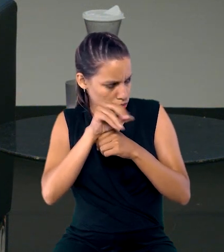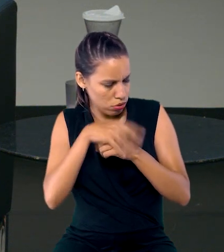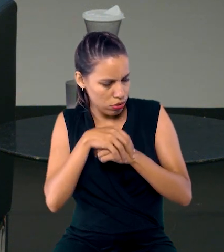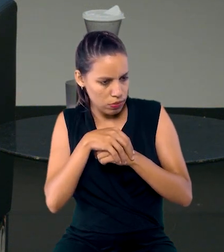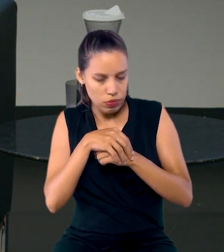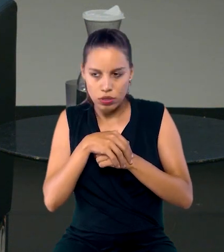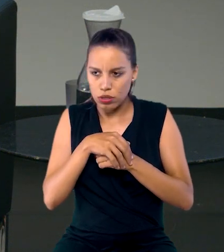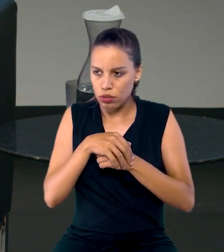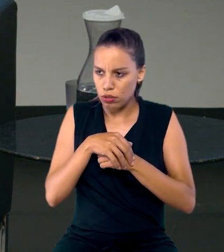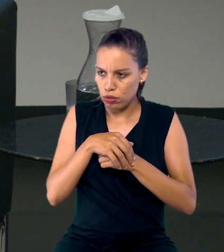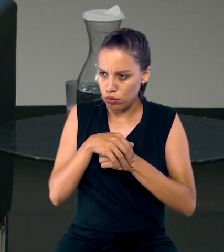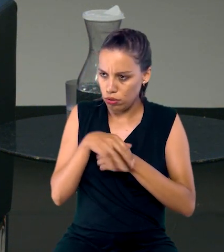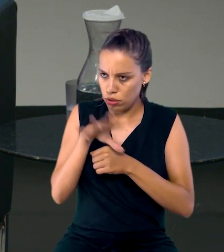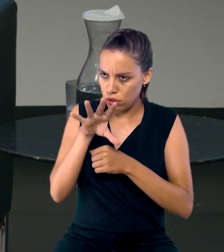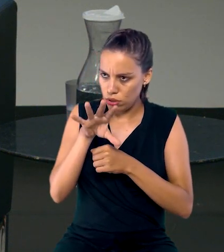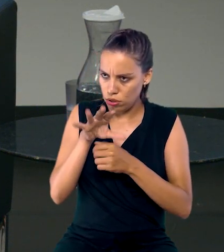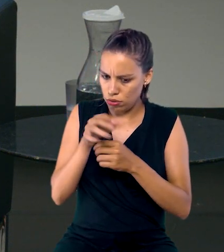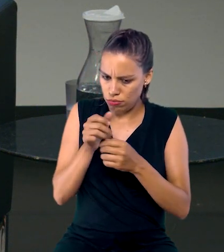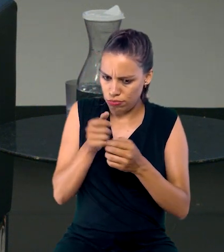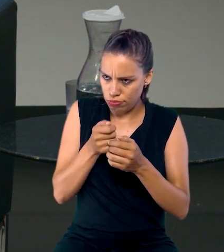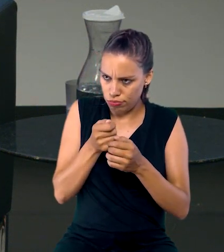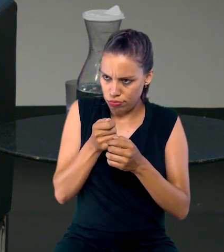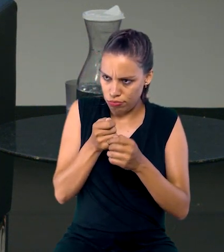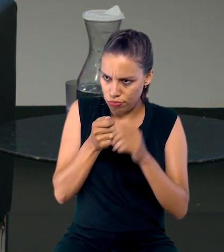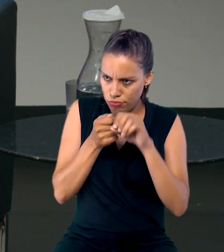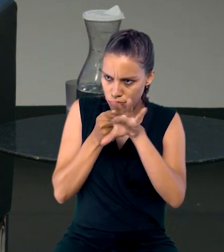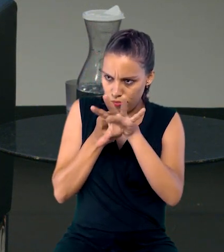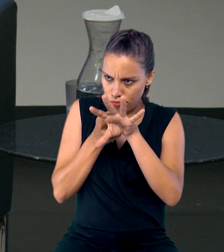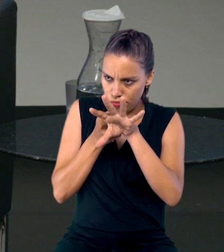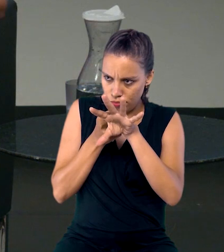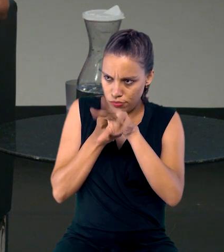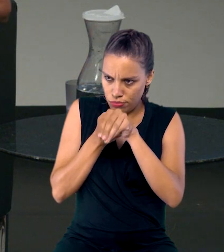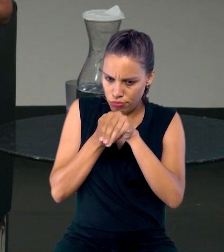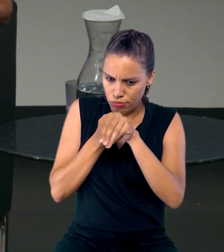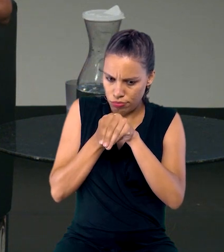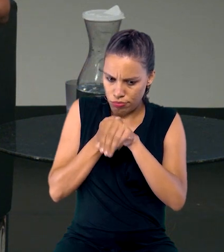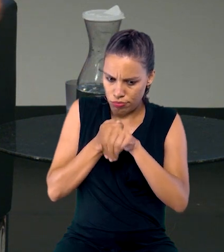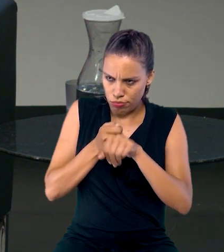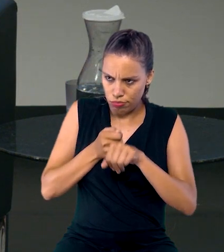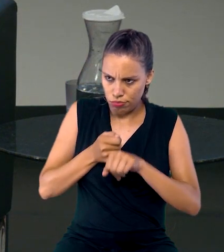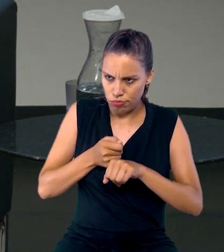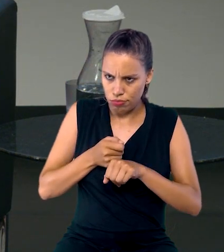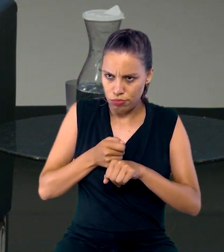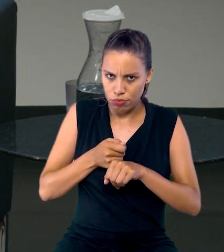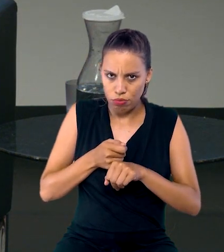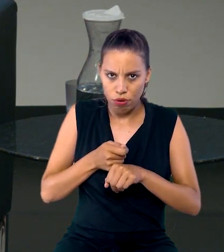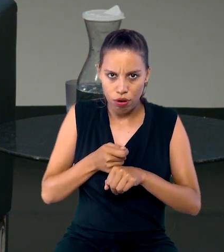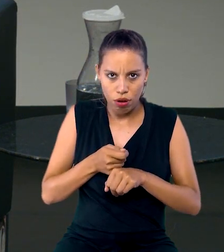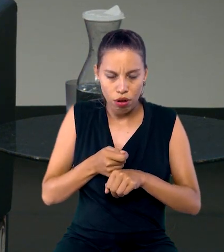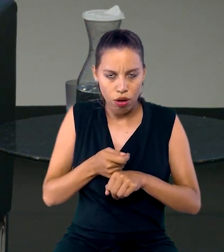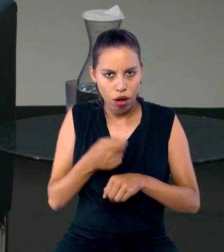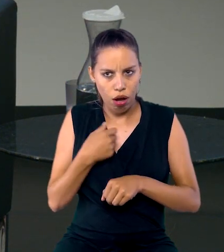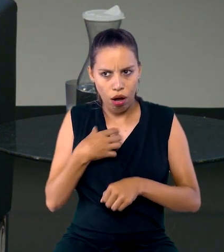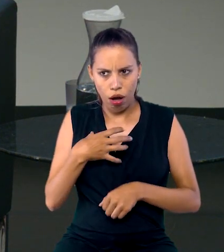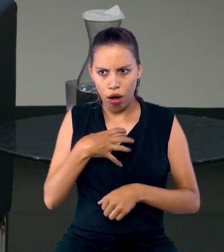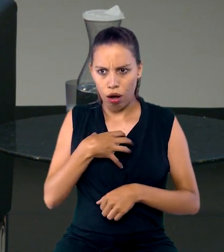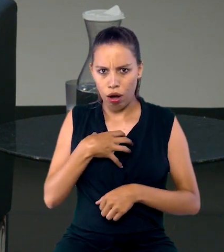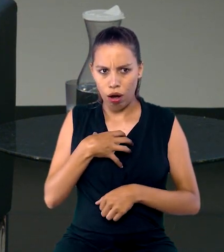E a gente desligou as lanternas. E aí, essa é uma sensação assim muito forte na floresta, que